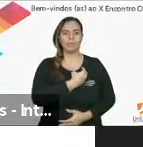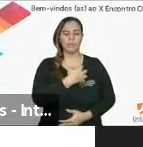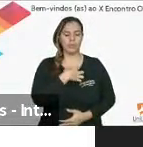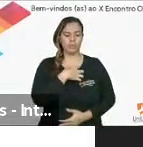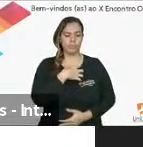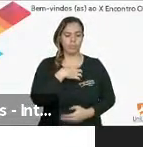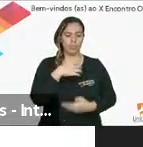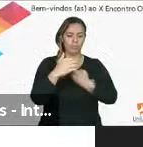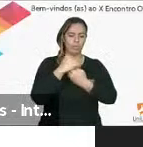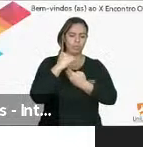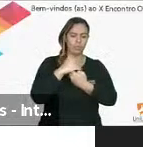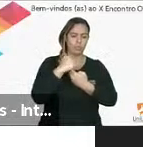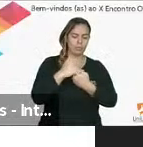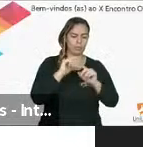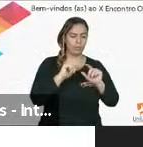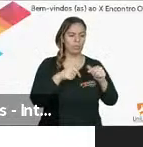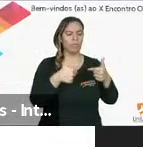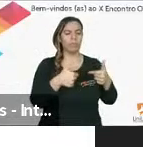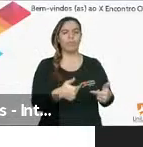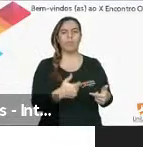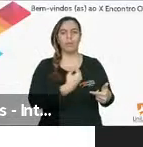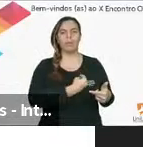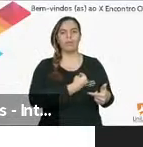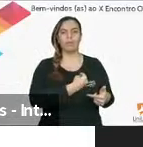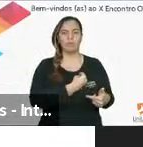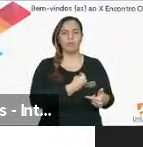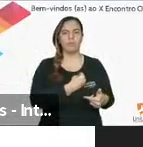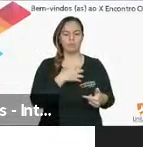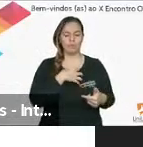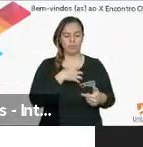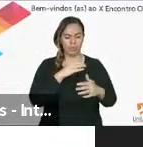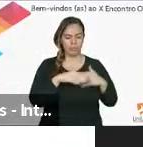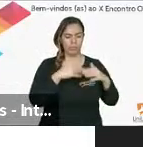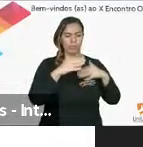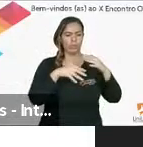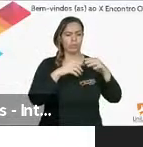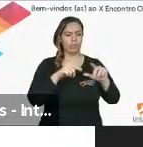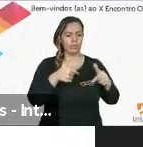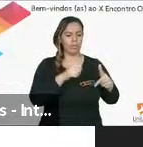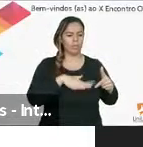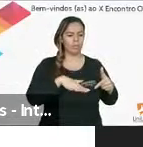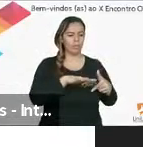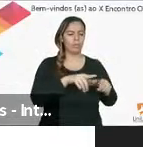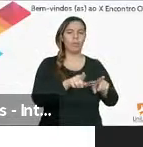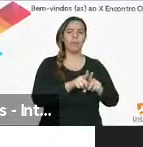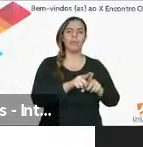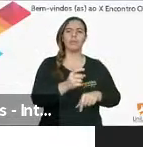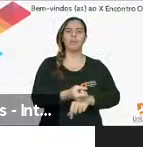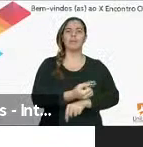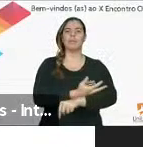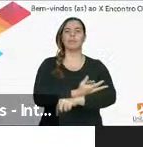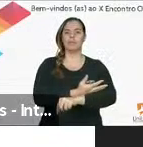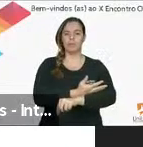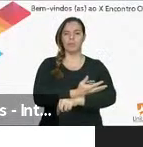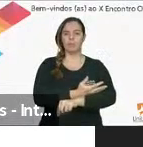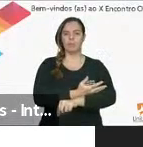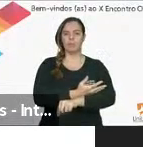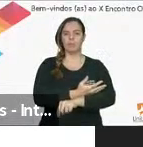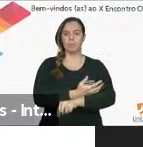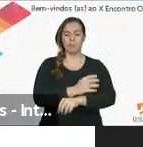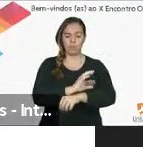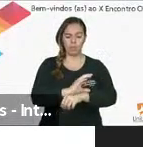orientado no existir, um modo de crescer no atuar e no emocionar. Cresce numa